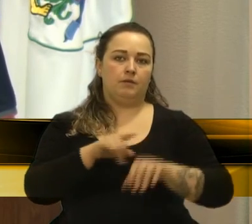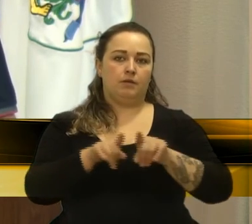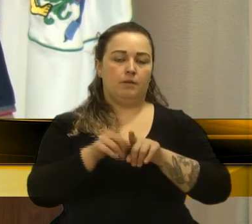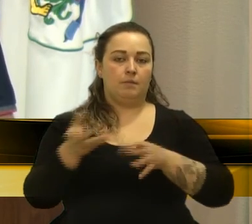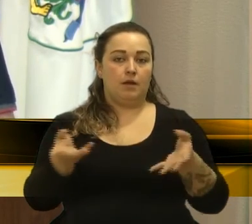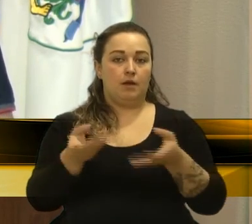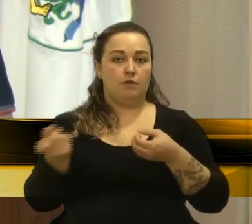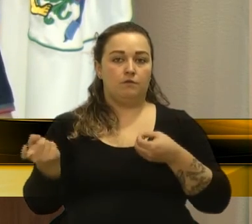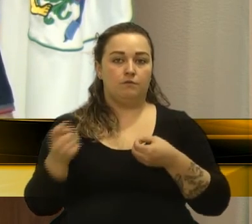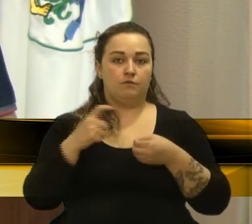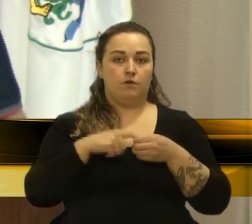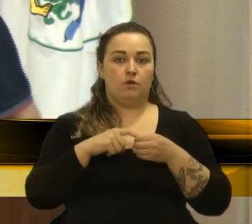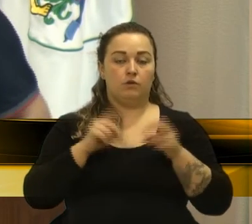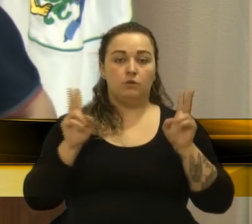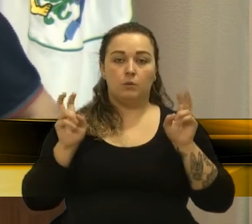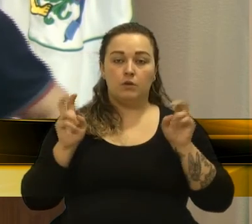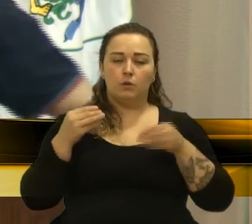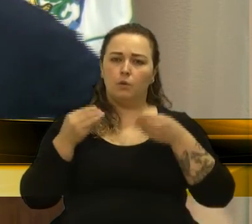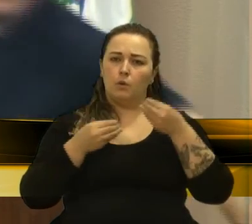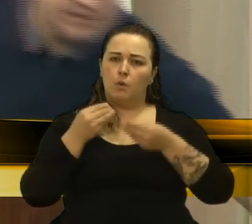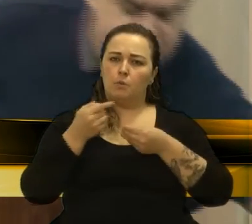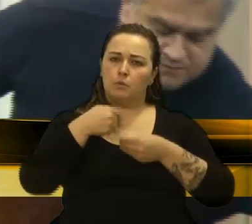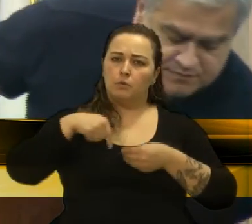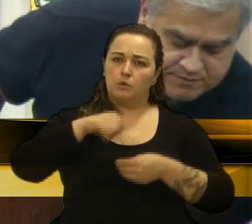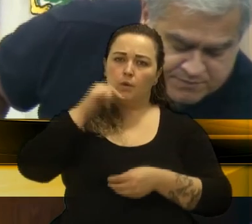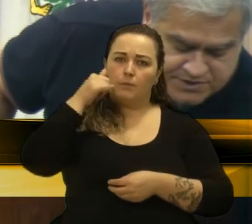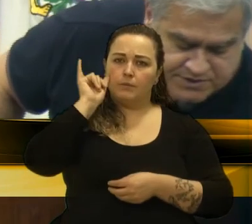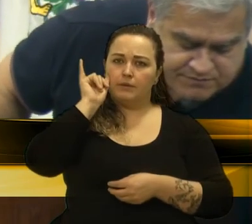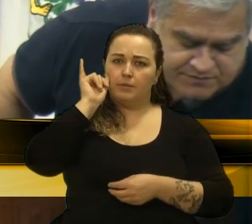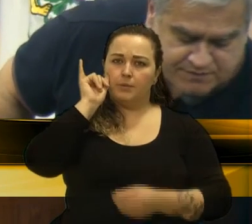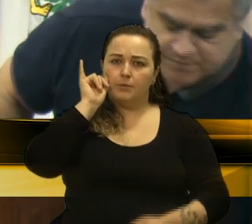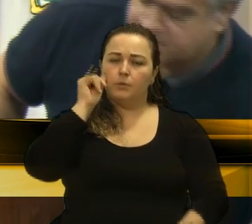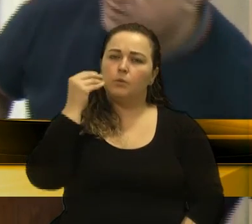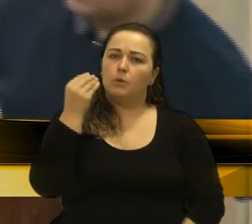novamente à questão de como a gente combate